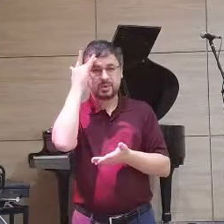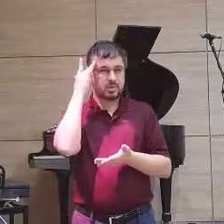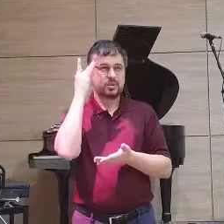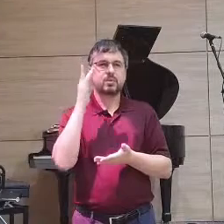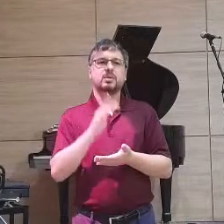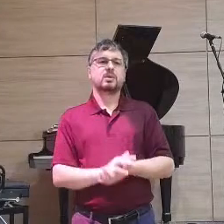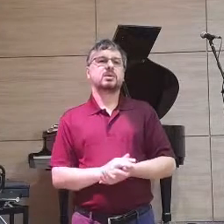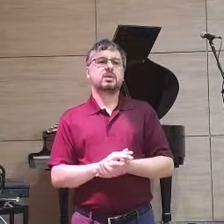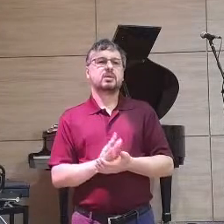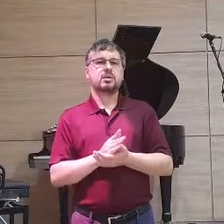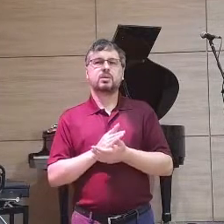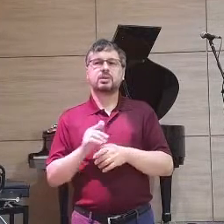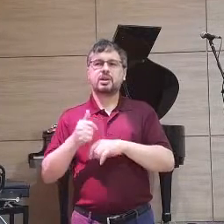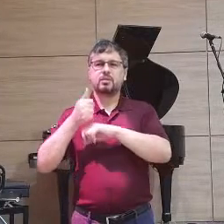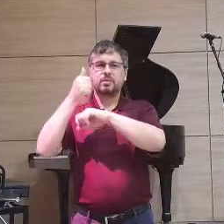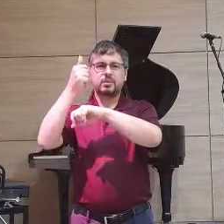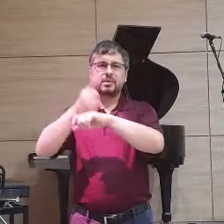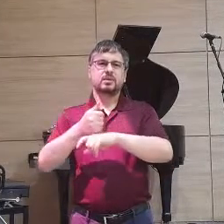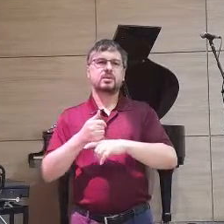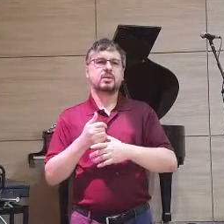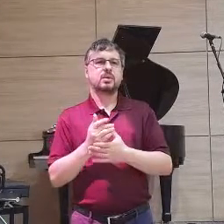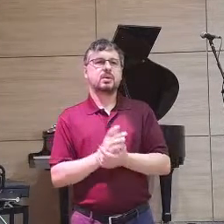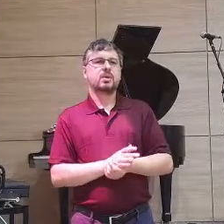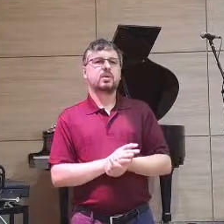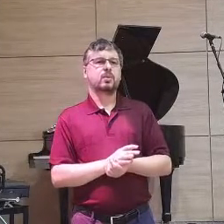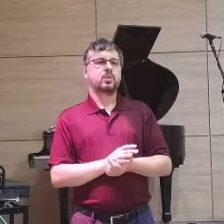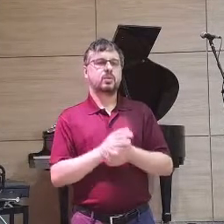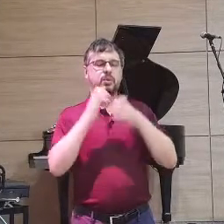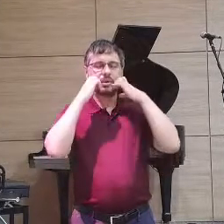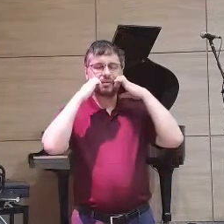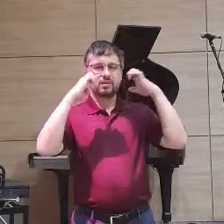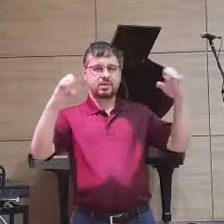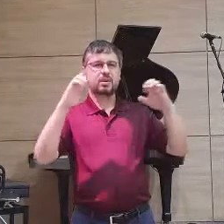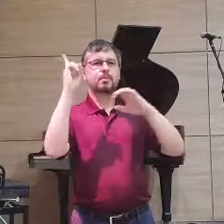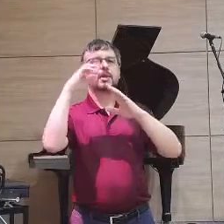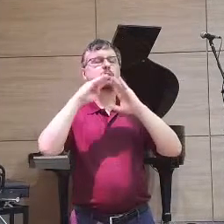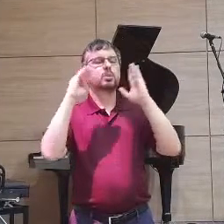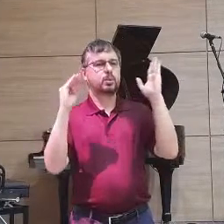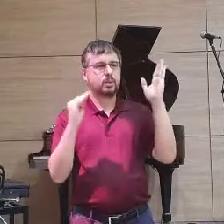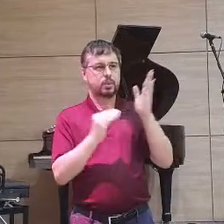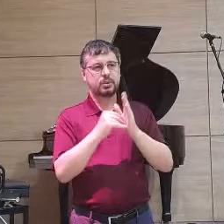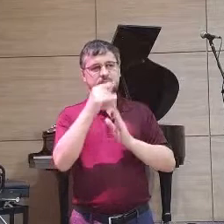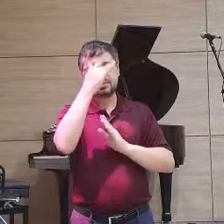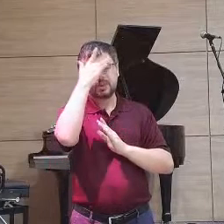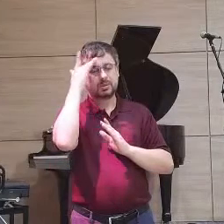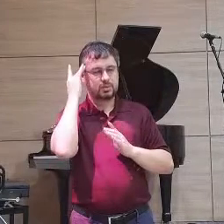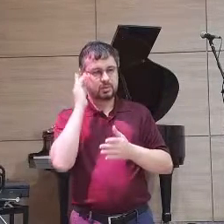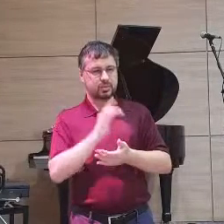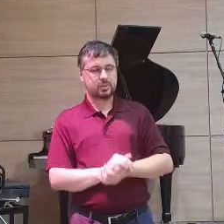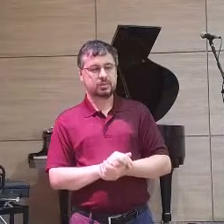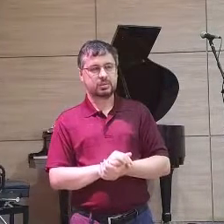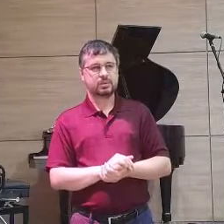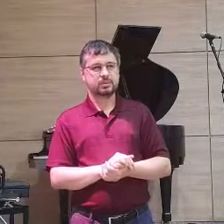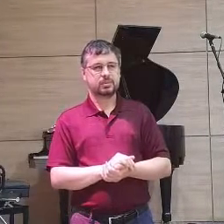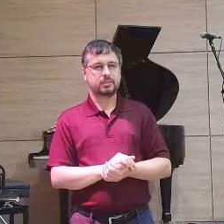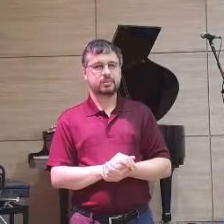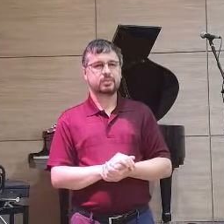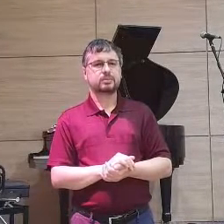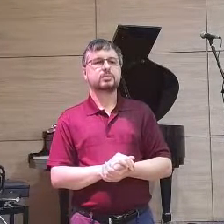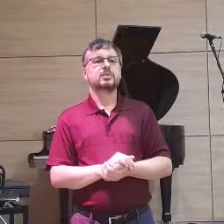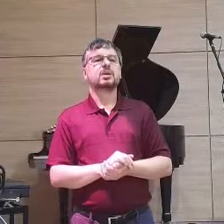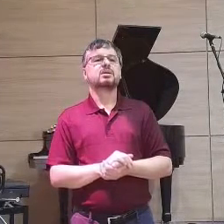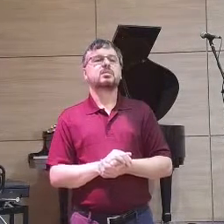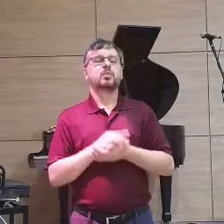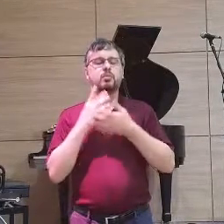no subalterno não o Evangelho é todos é para todos então recebe o